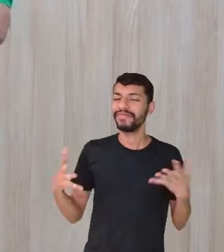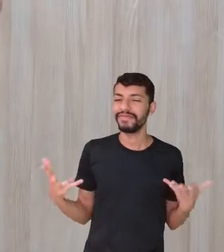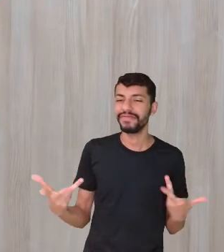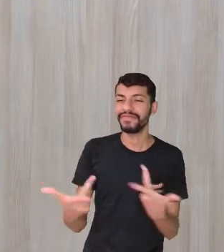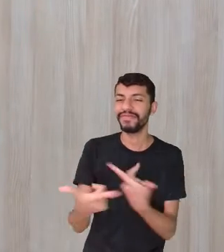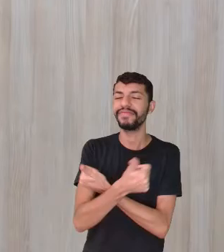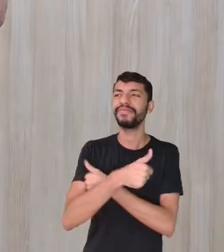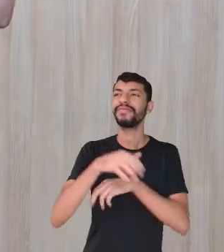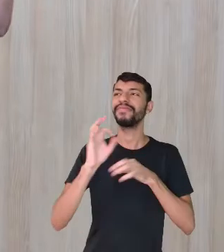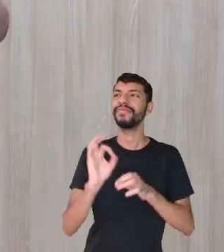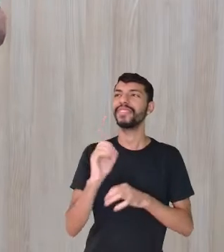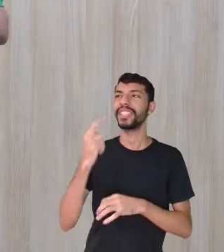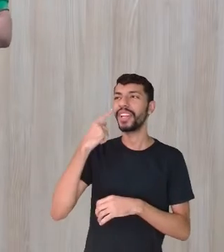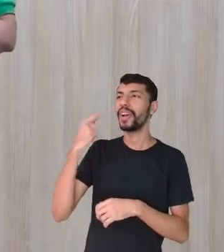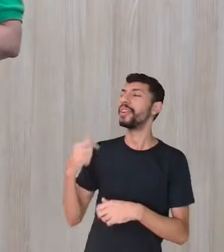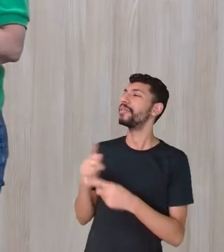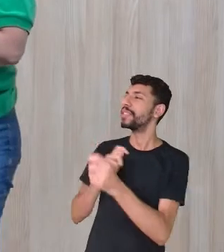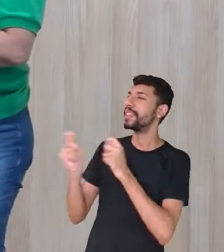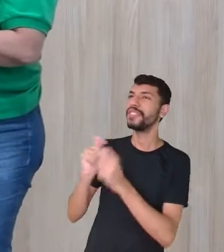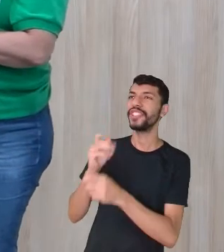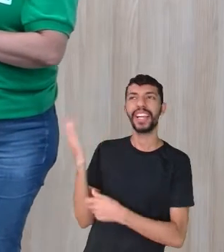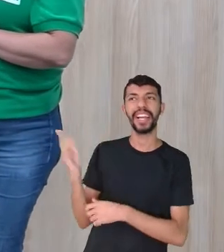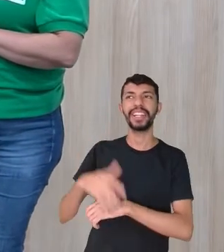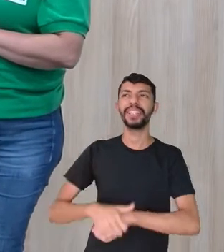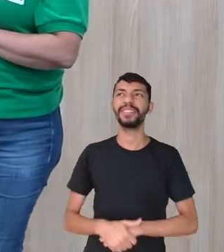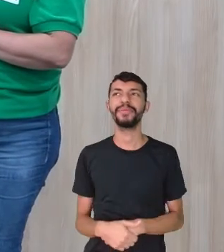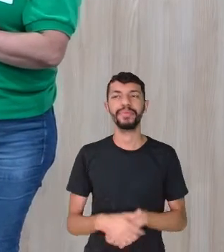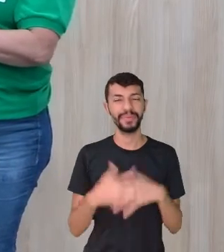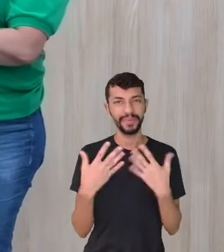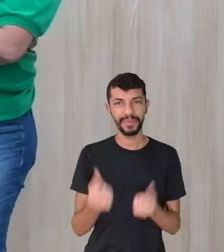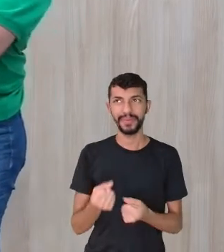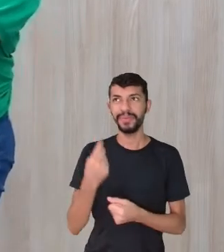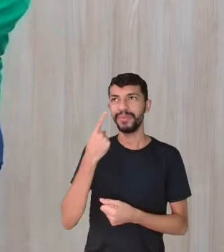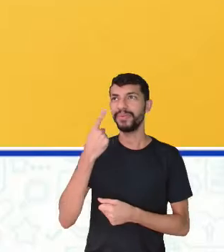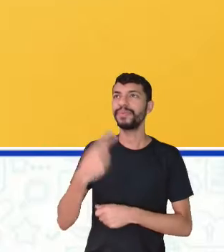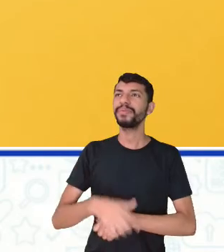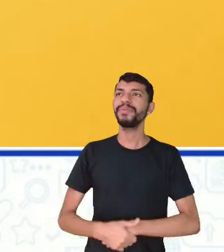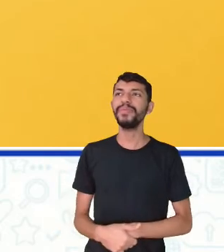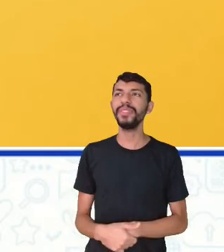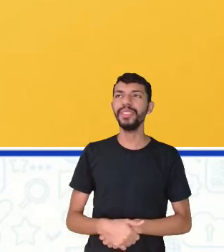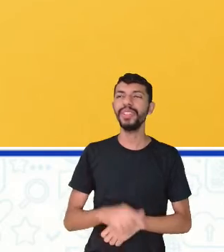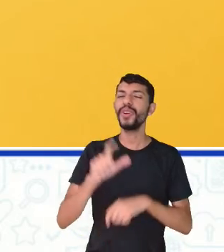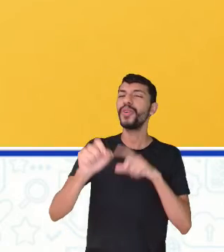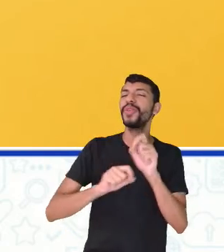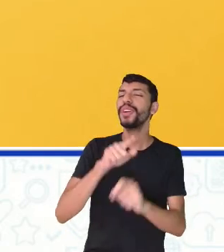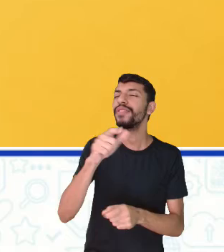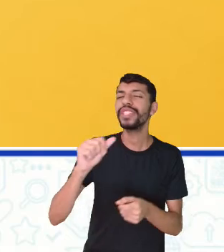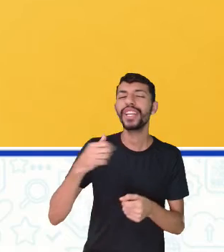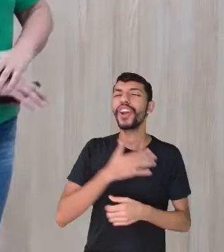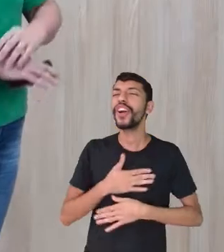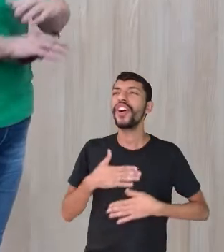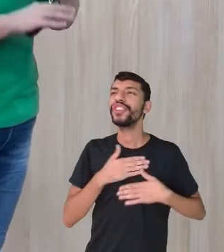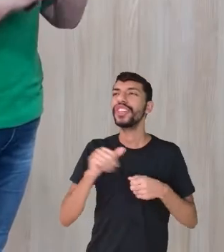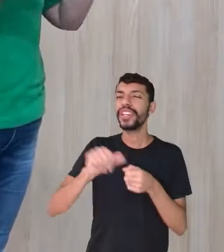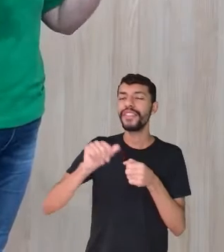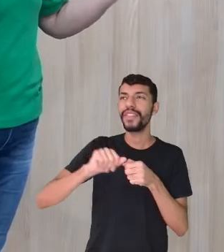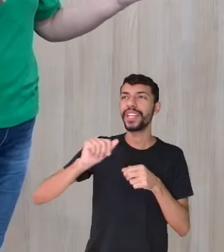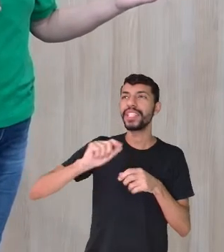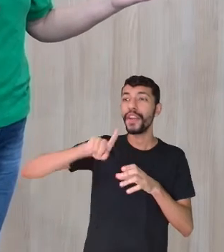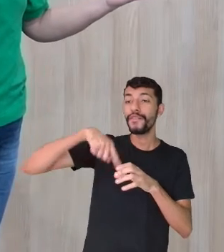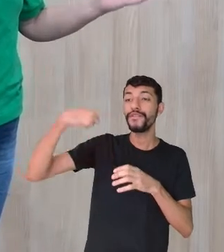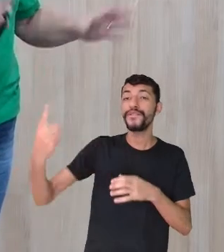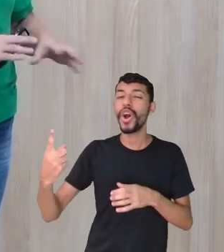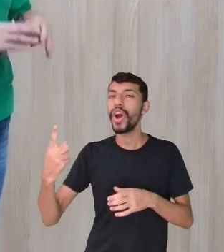maravilha, entrevistar a Viviane Santos. Vamos lá. Então, o que você gosta de fazer fora do seu ambiente